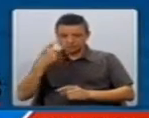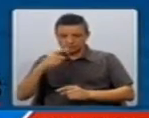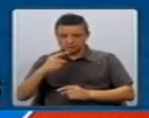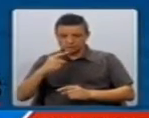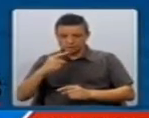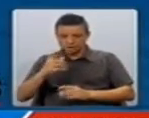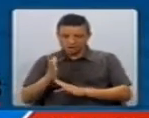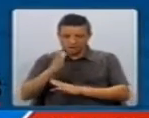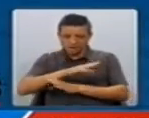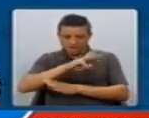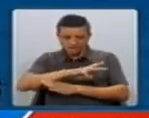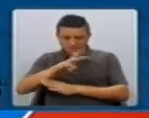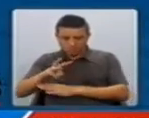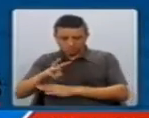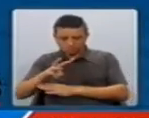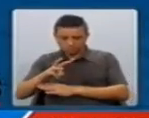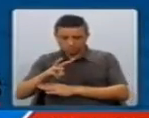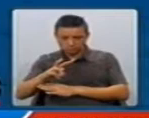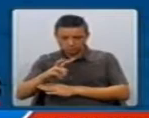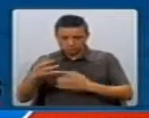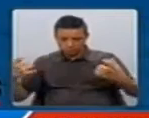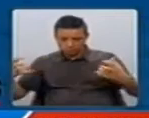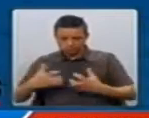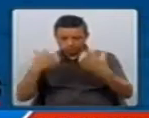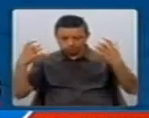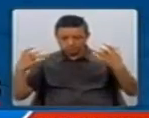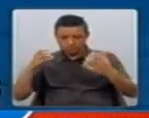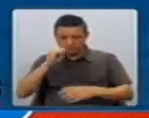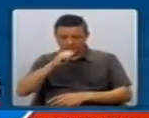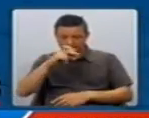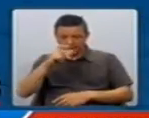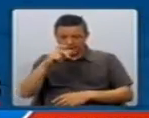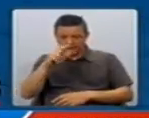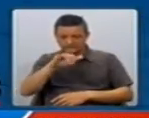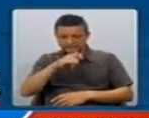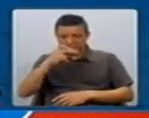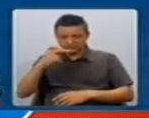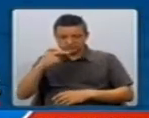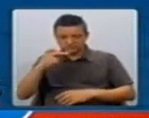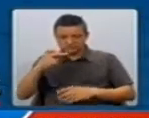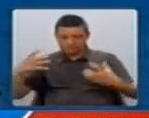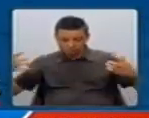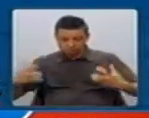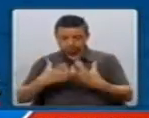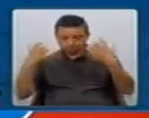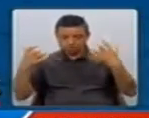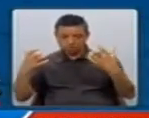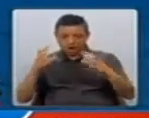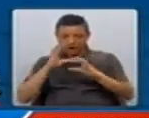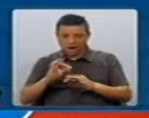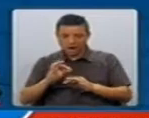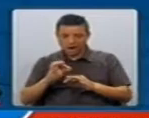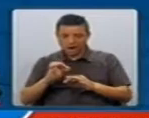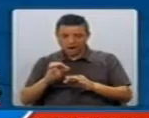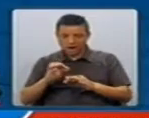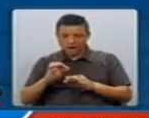passado muito remoto um choque, digamos assim, de galáxias, e o resultado desse choque de galáxias foi precisamente estas